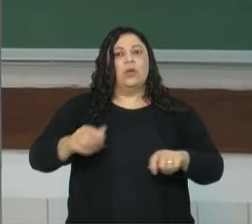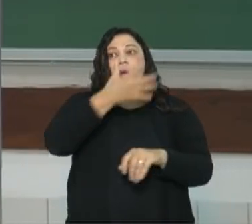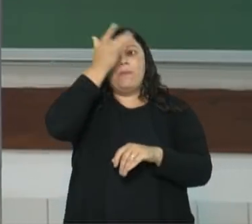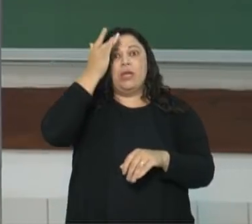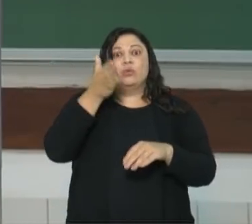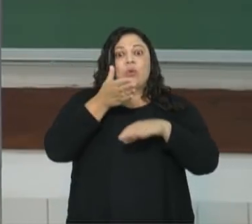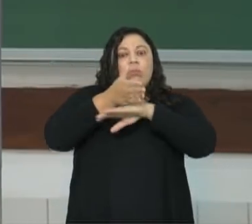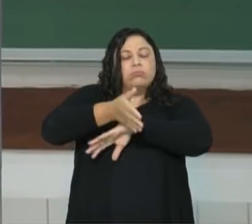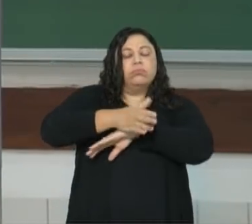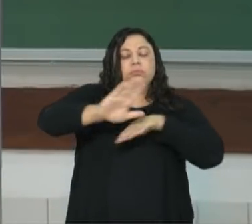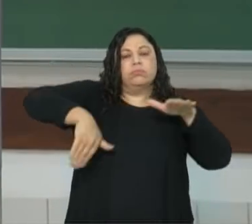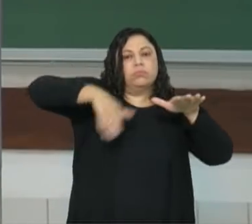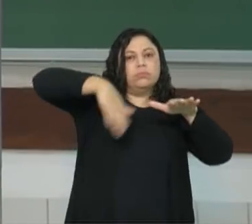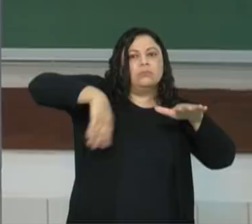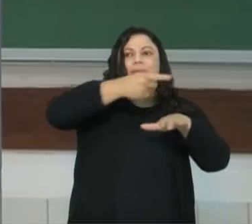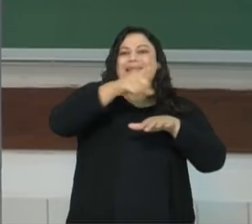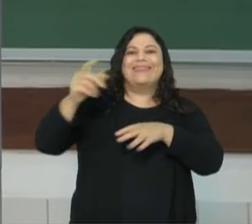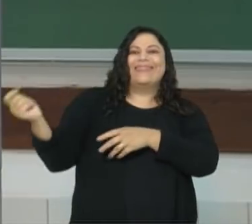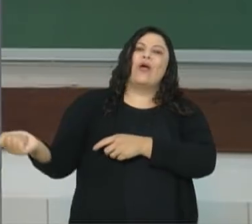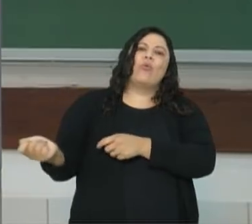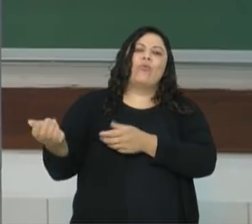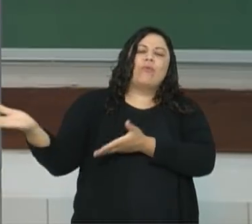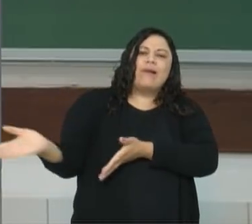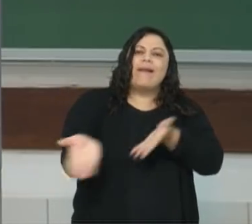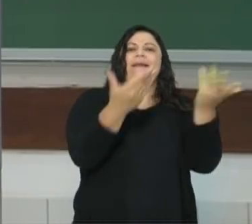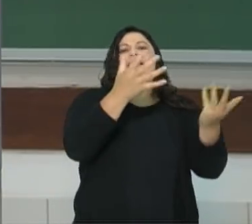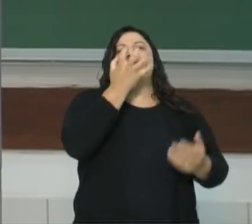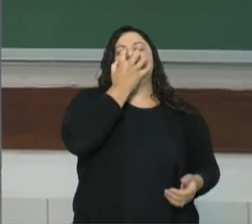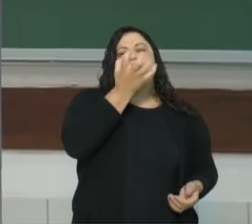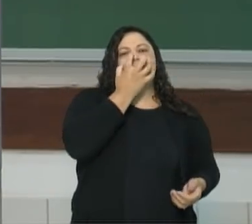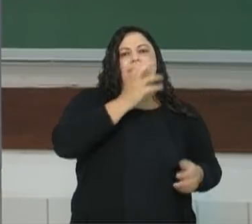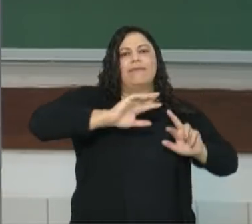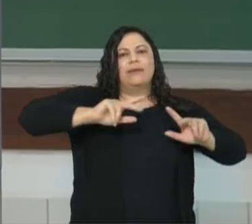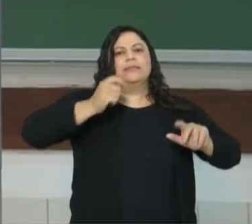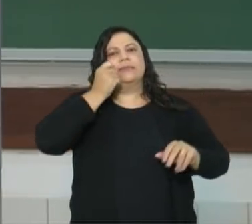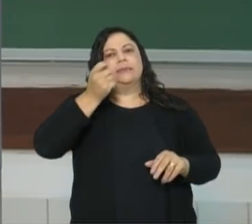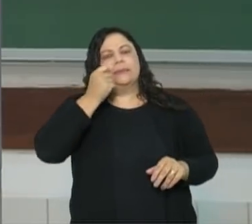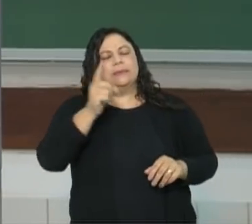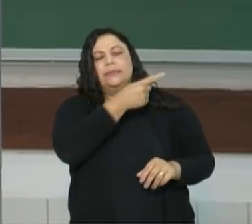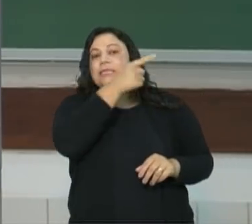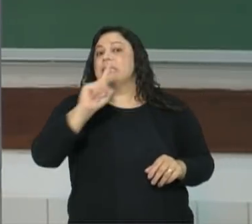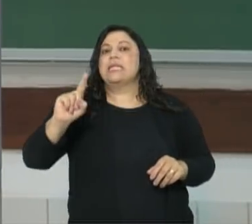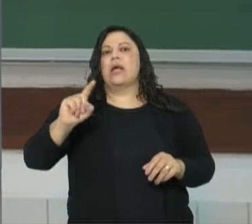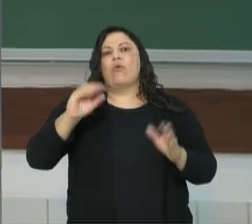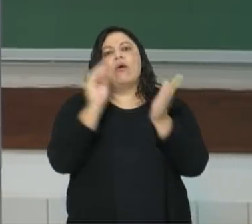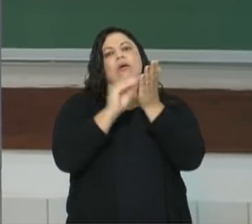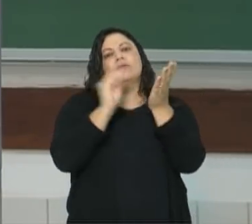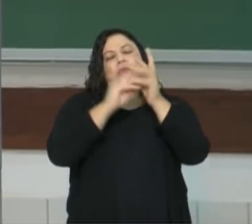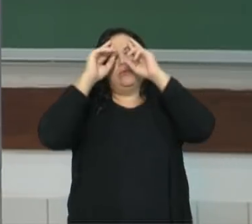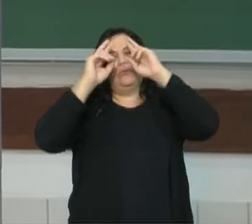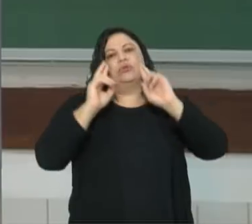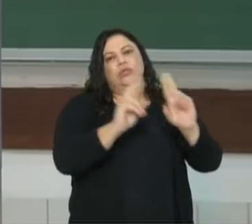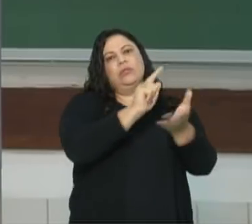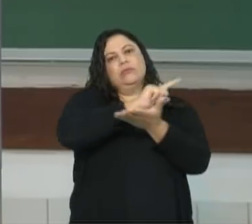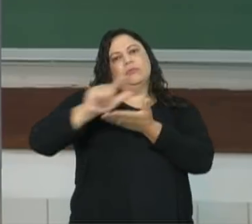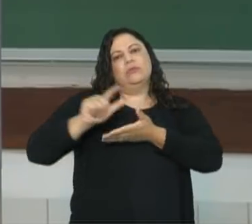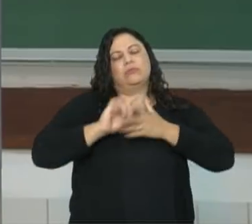banho. Não leve os seus animais. Não leve. É falta de respeito e de